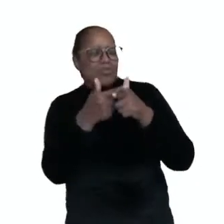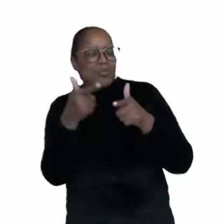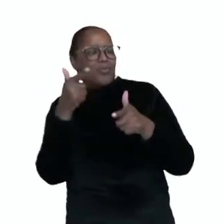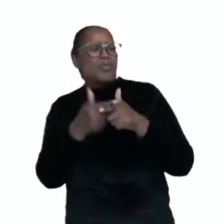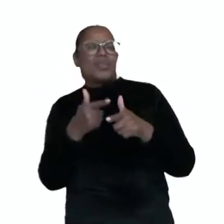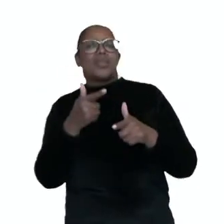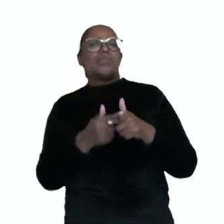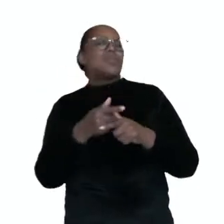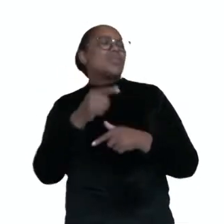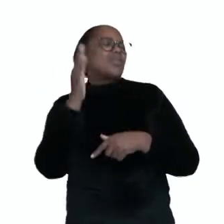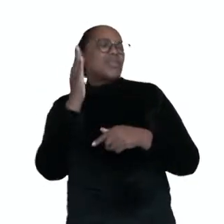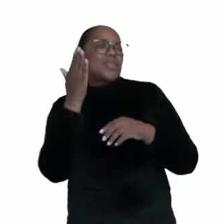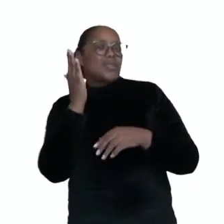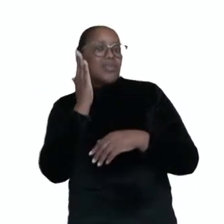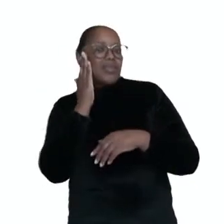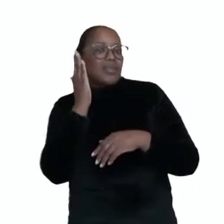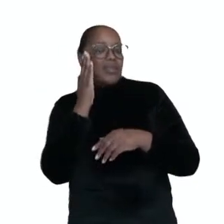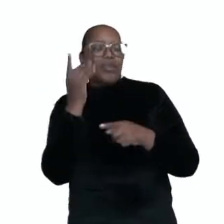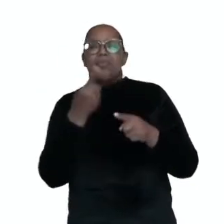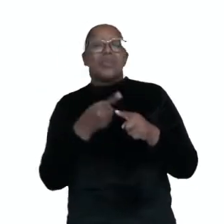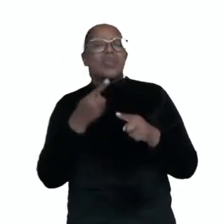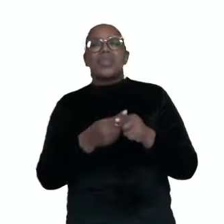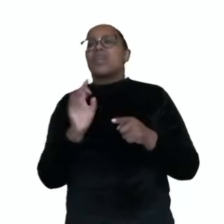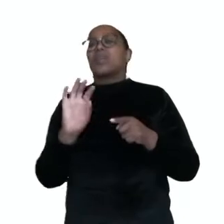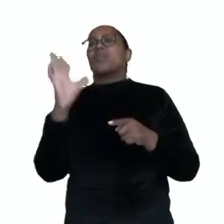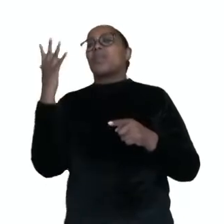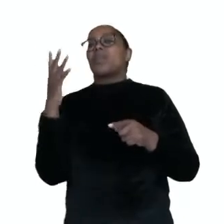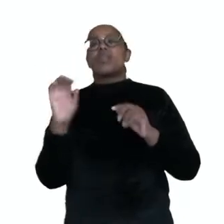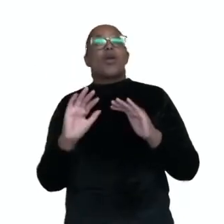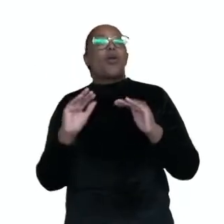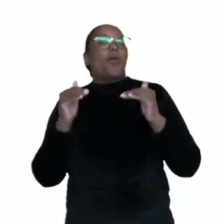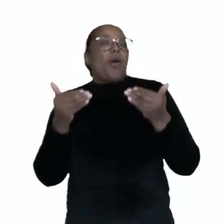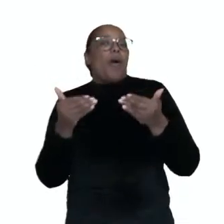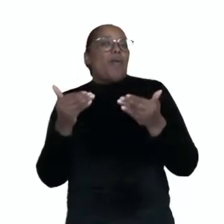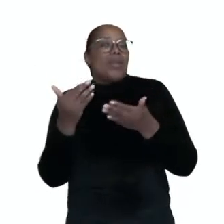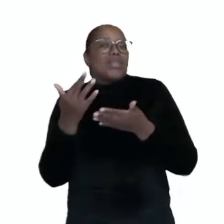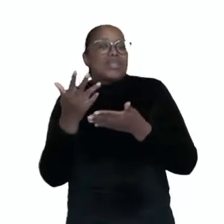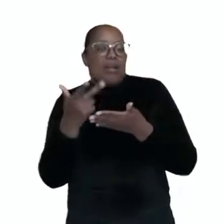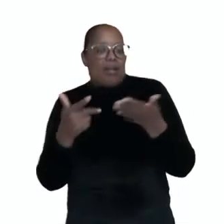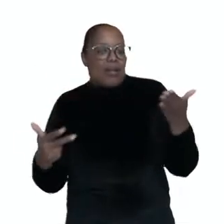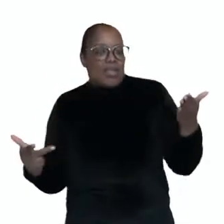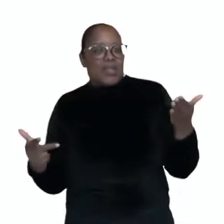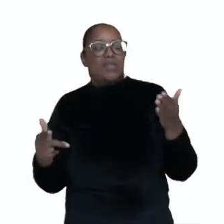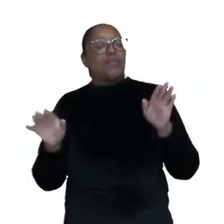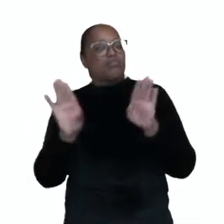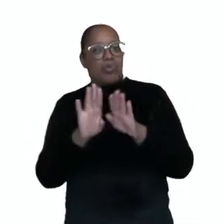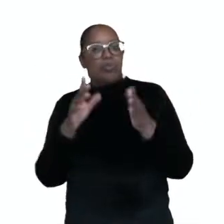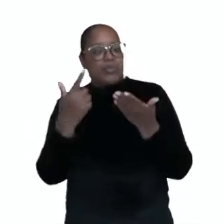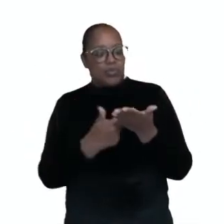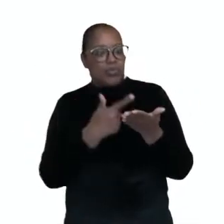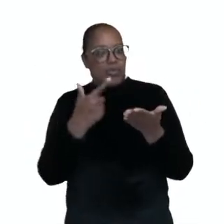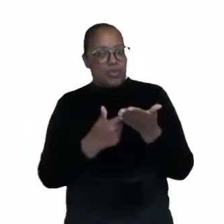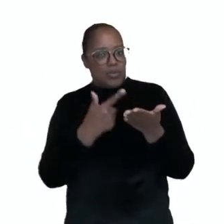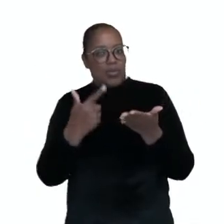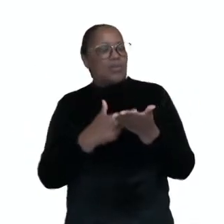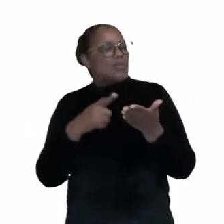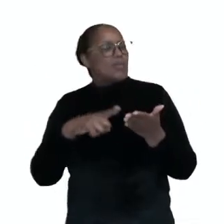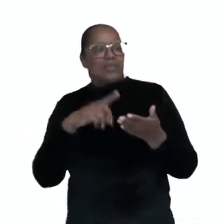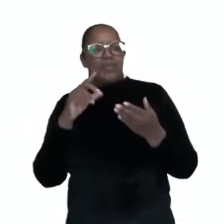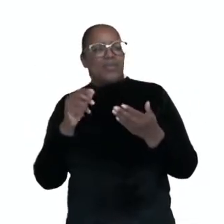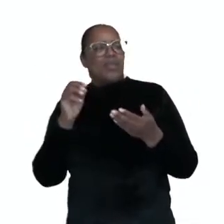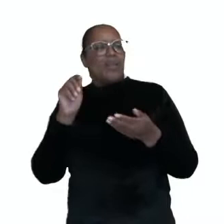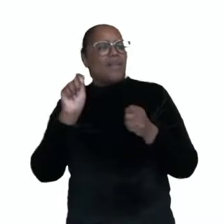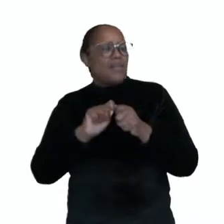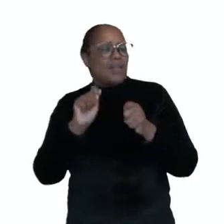o porquê que ele acontece, né? Quais são as características? Além deste livro, ela escreveu também vários outros, como Entre